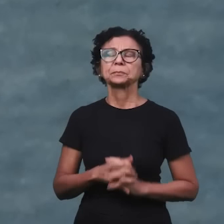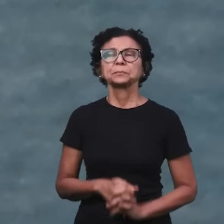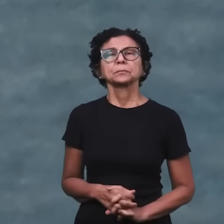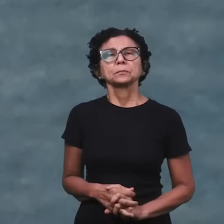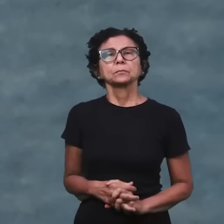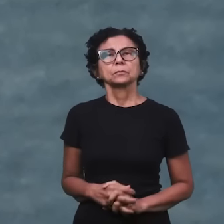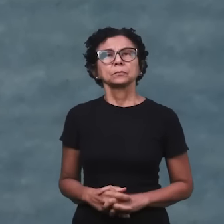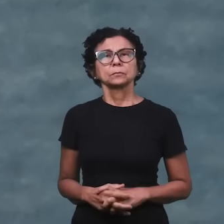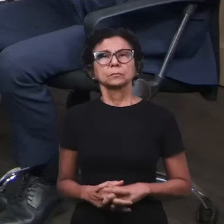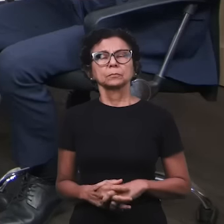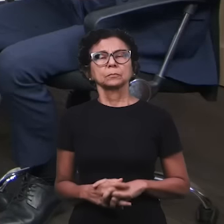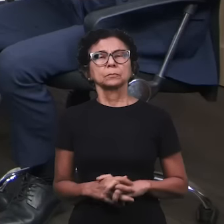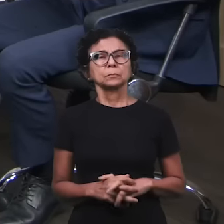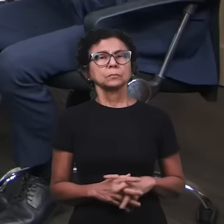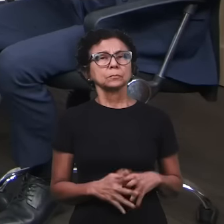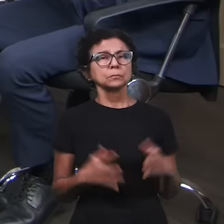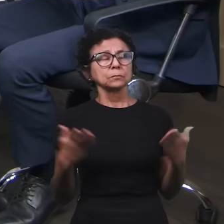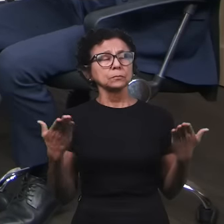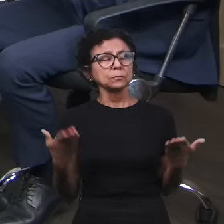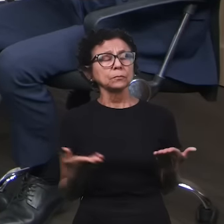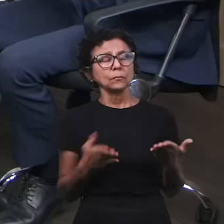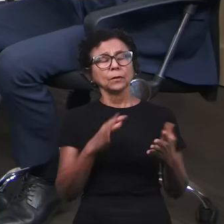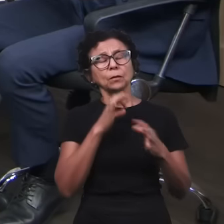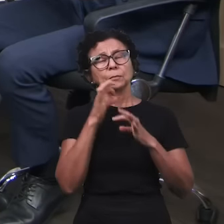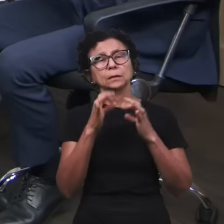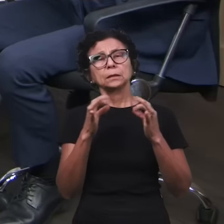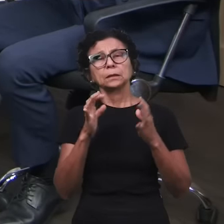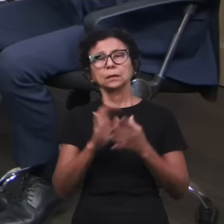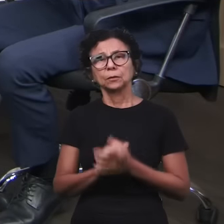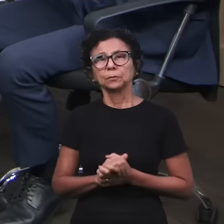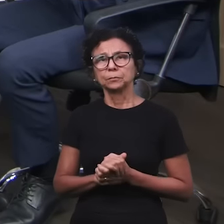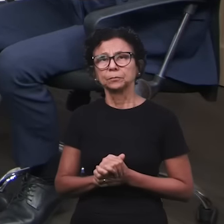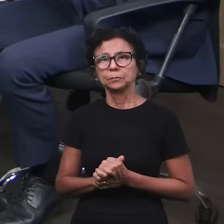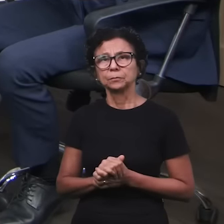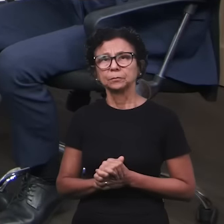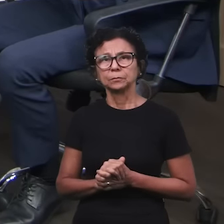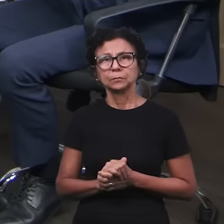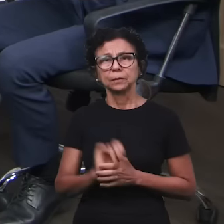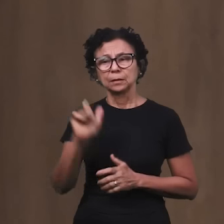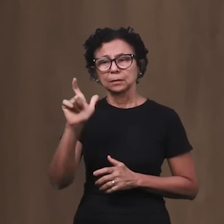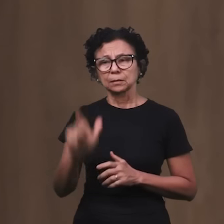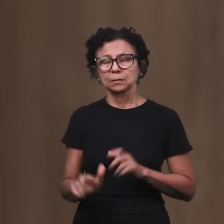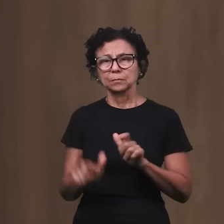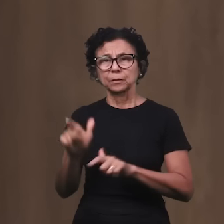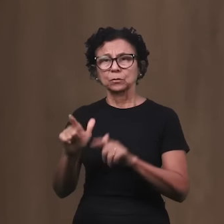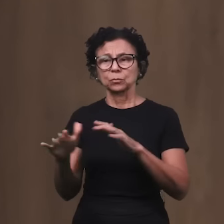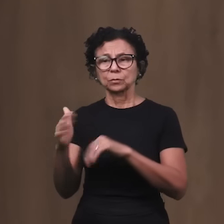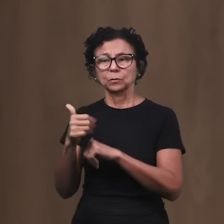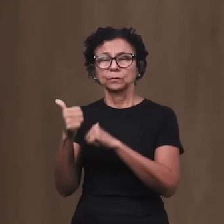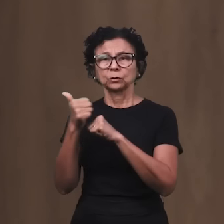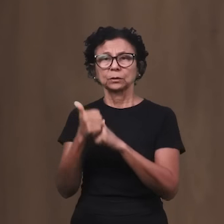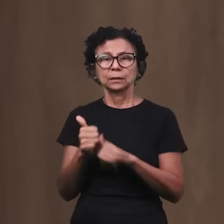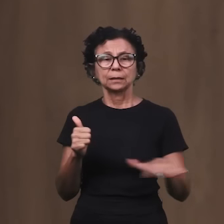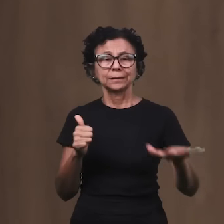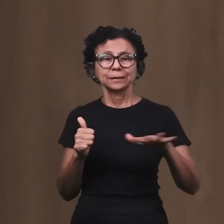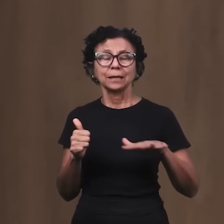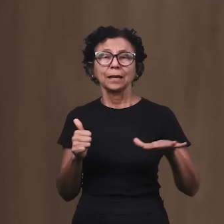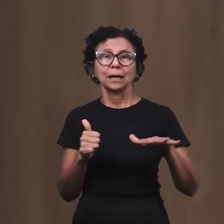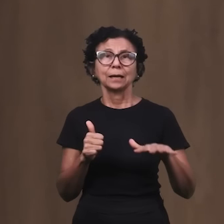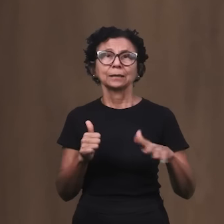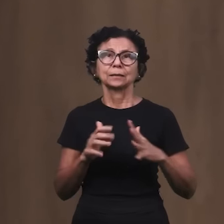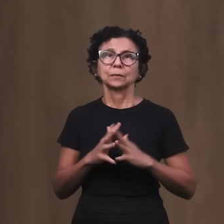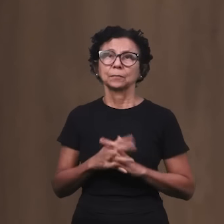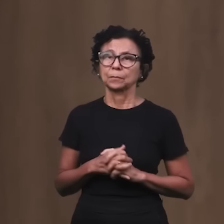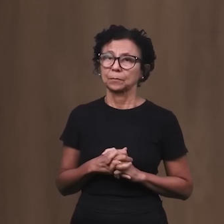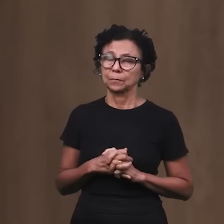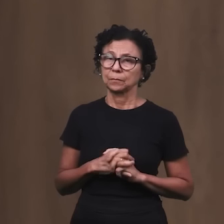essa relação? Mercado, né, então, profissionais? A odontologia é uma vocação. Então, se